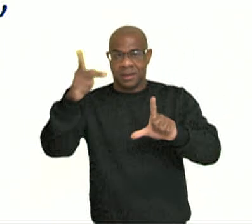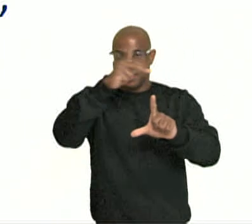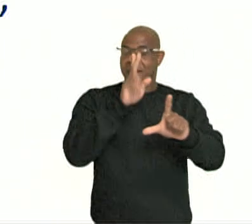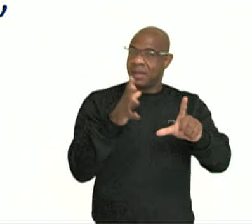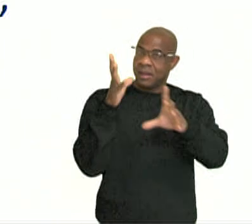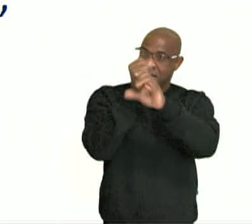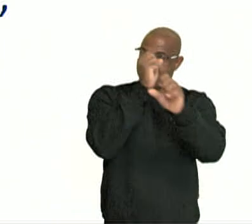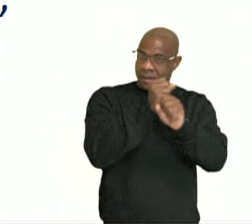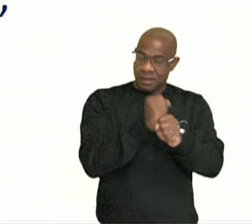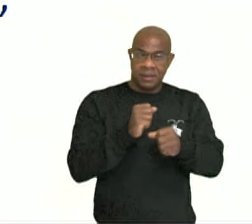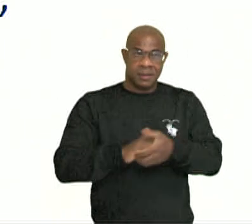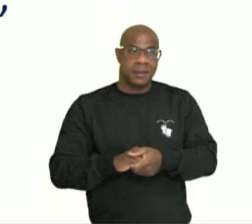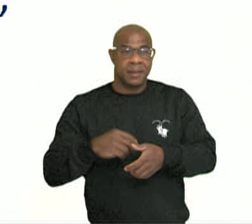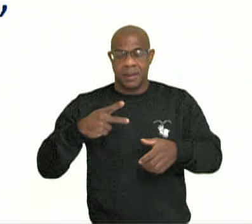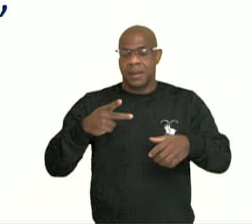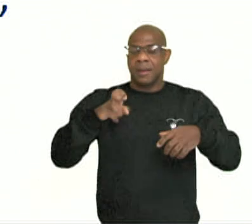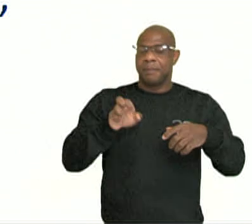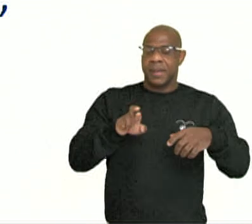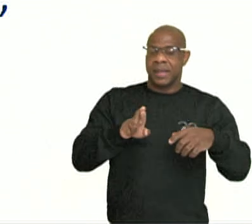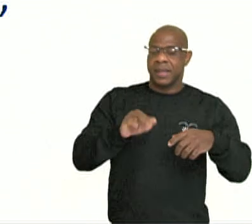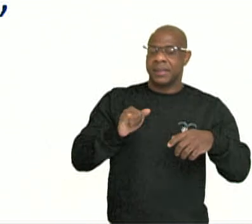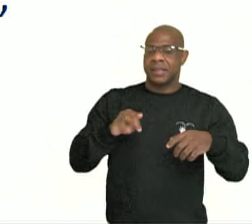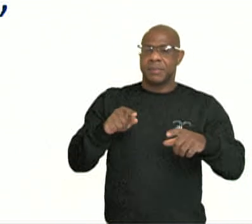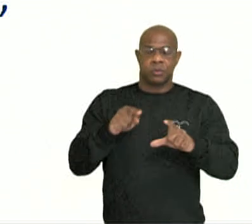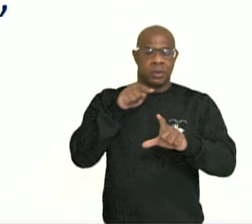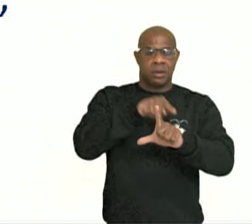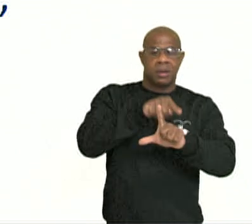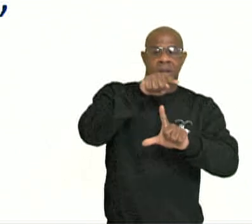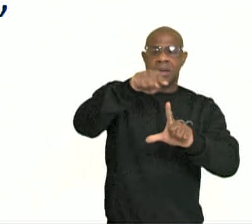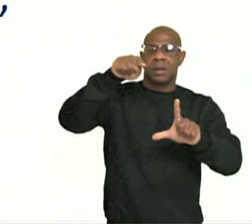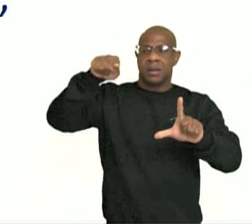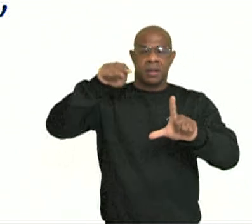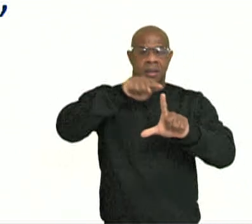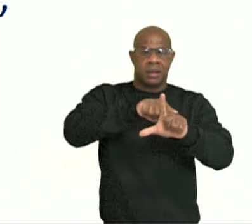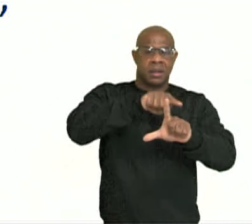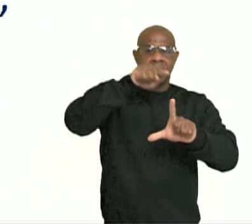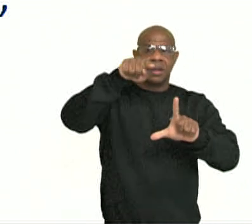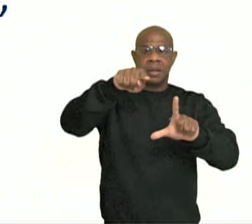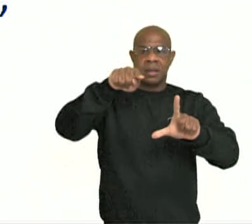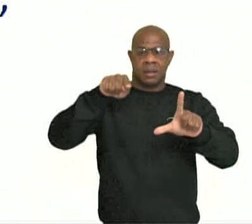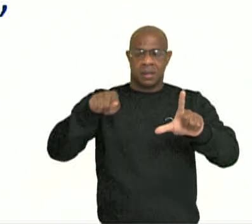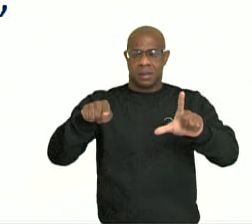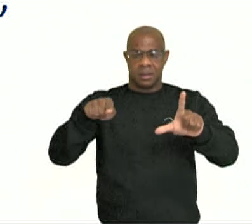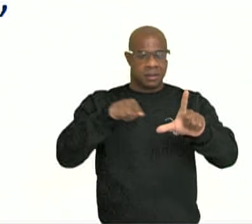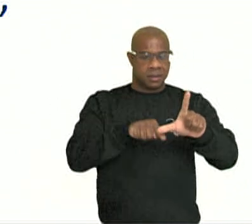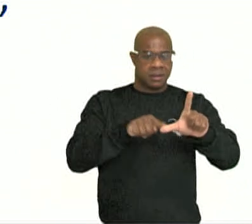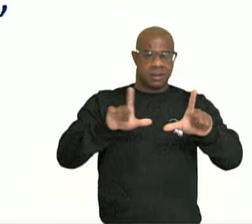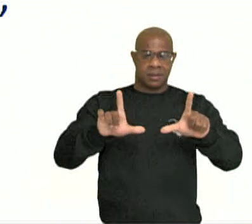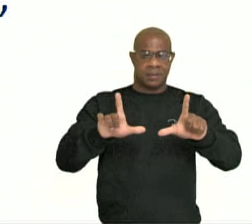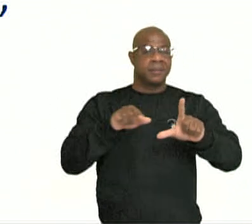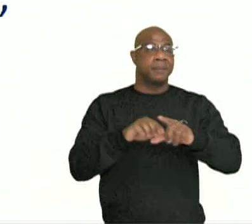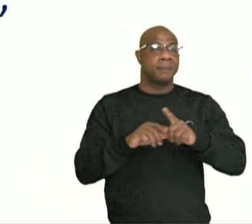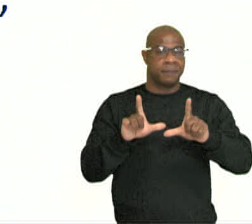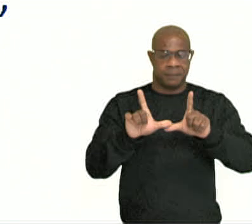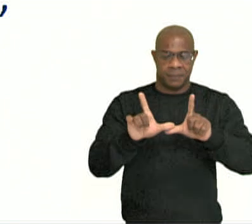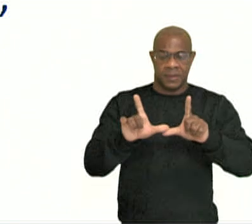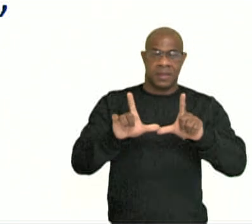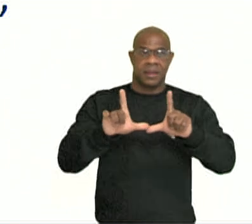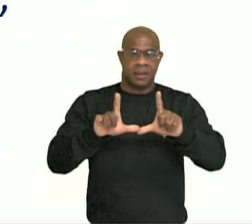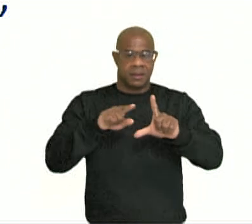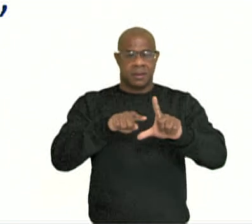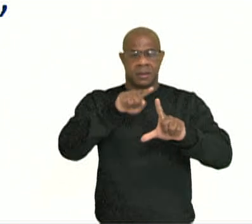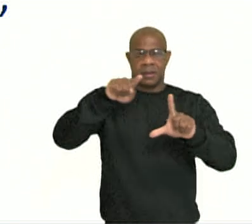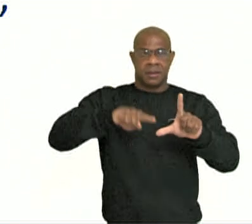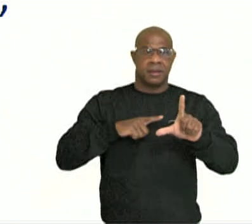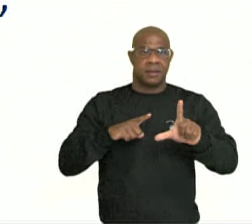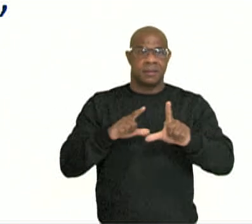tá? Perímetro, contorno, certo? Como temos um quadrado, 4